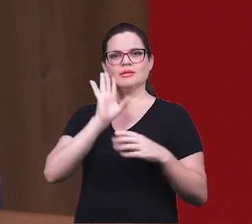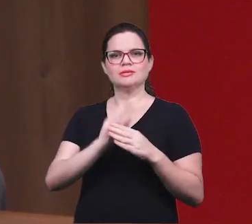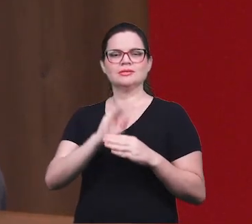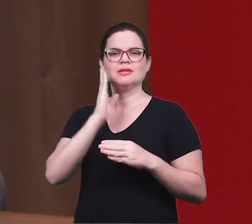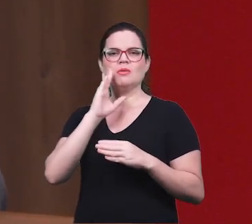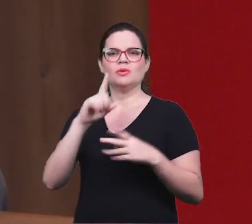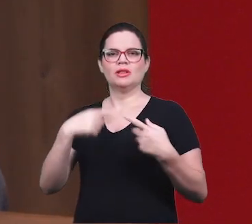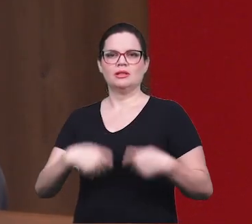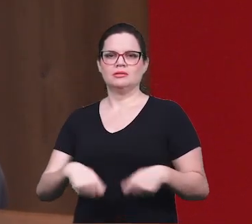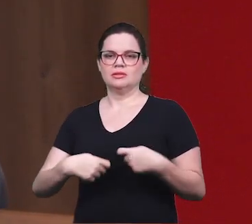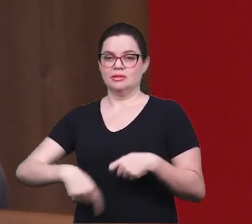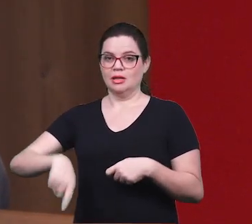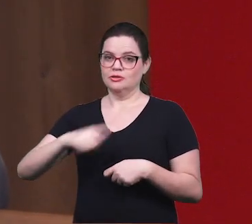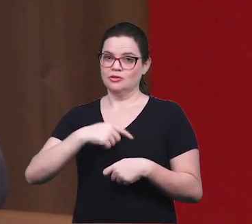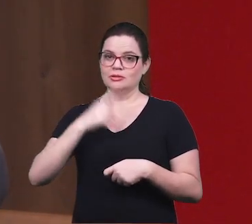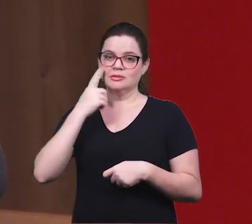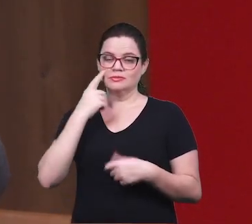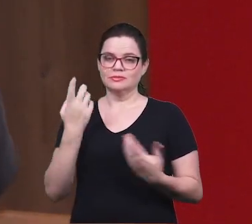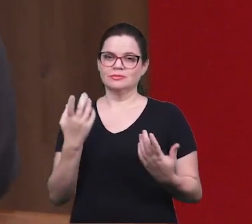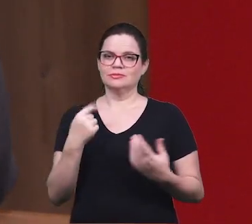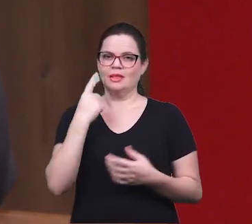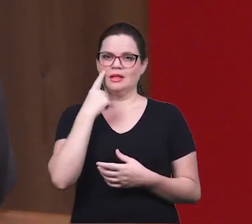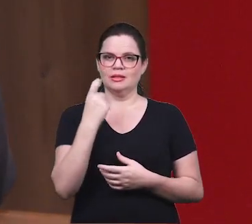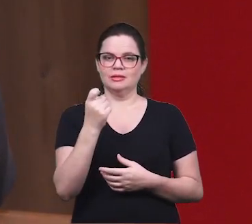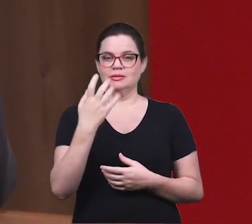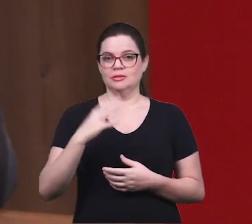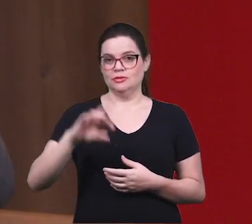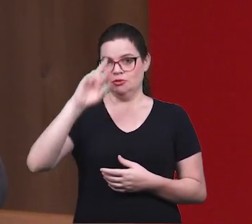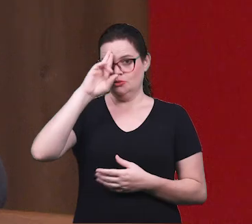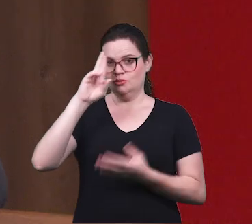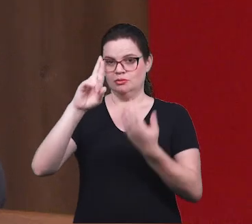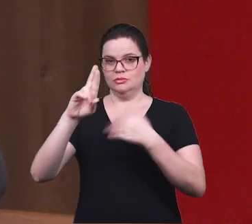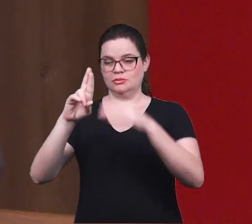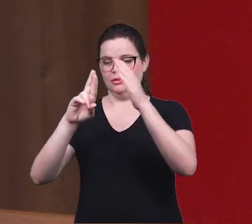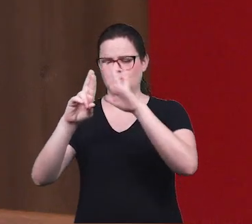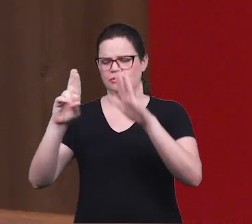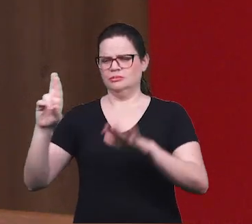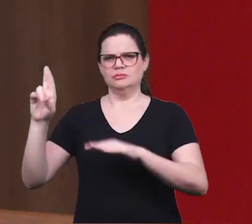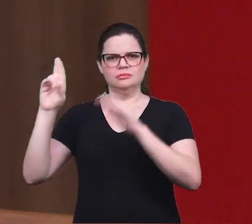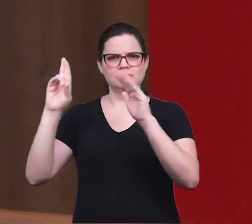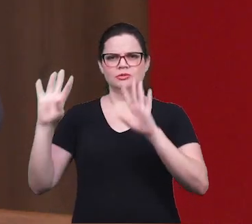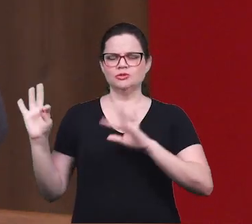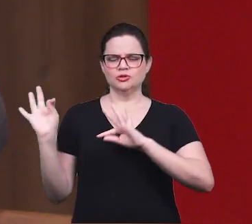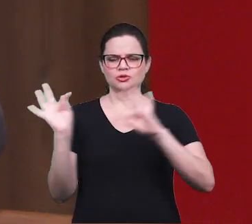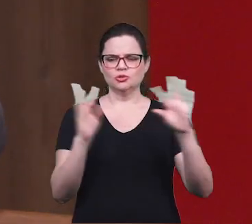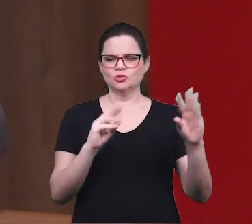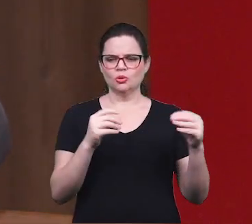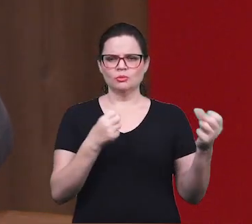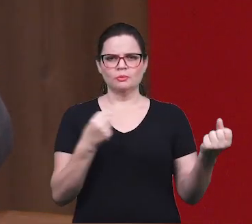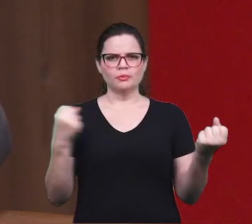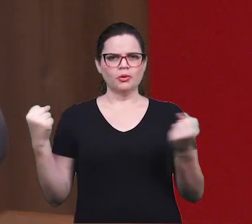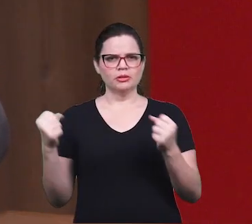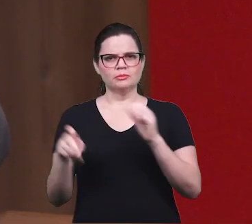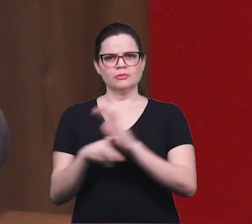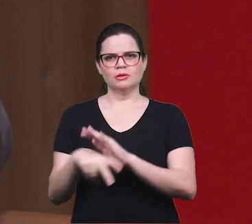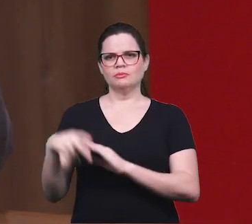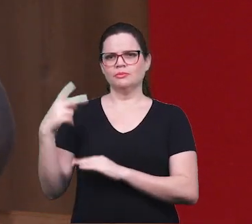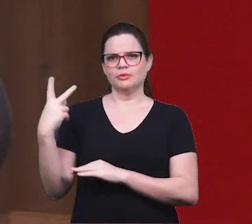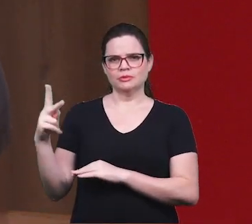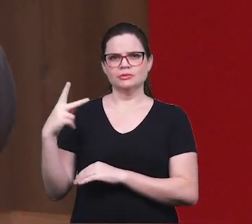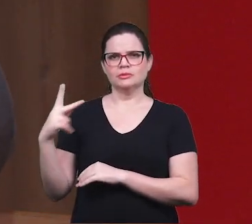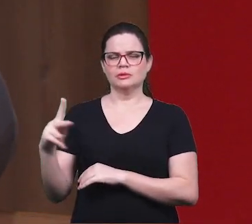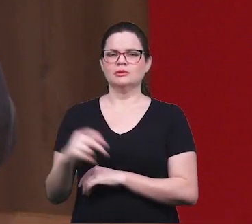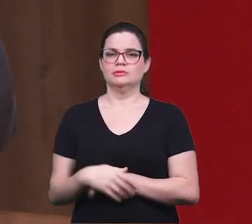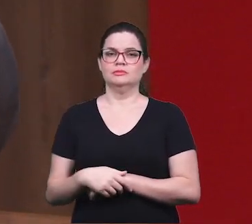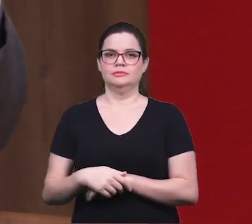coisa interessante, que o Rei dos Reis, o Senhor de todos os poderes, ele é também,